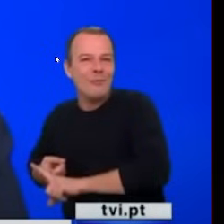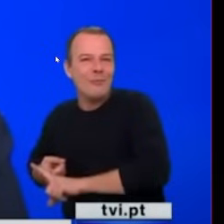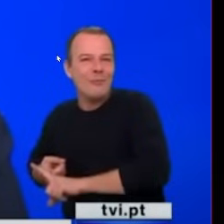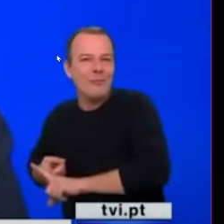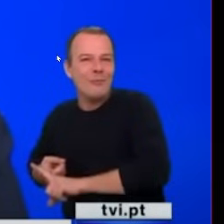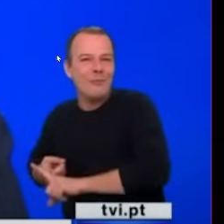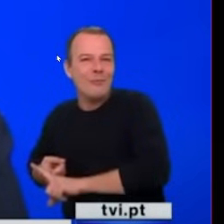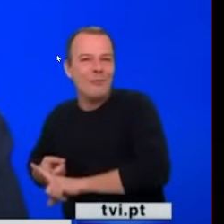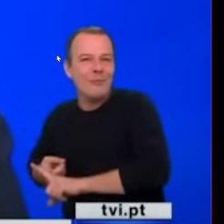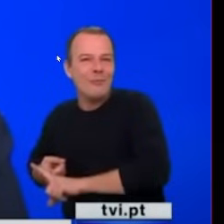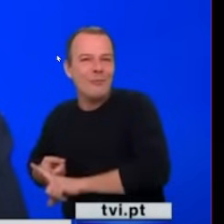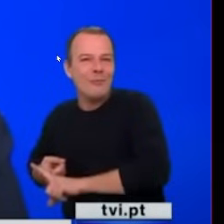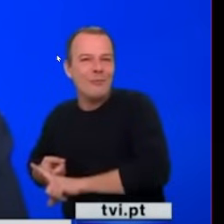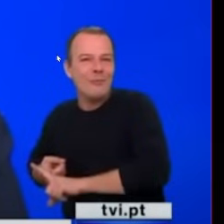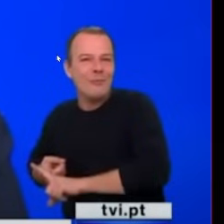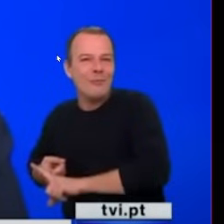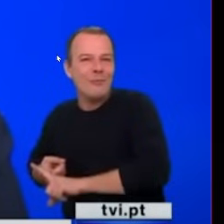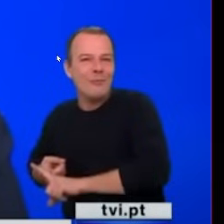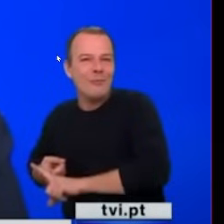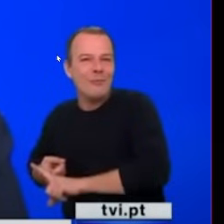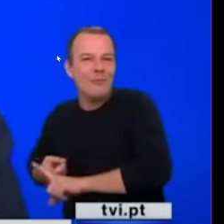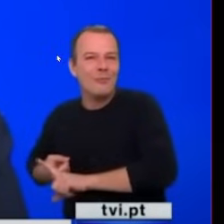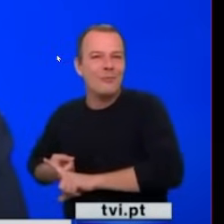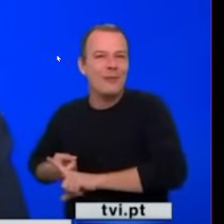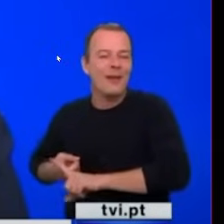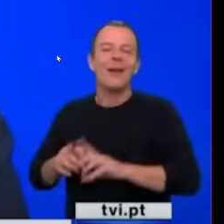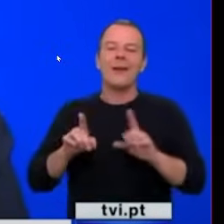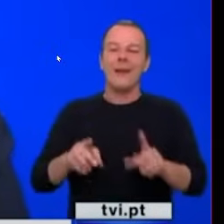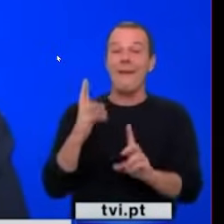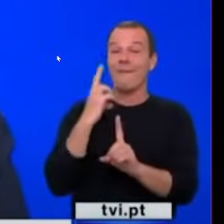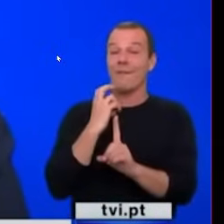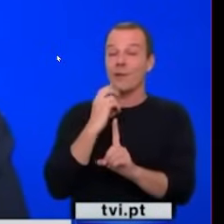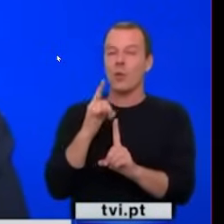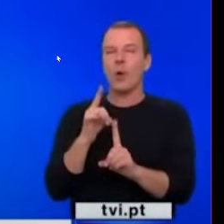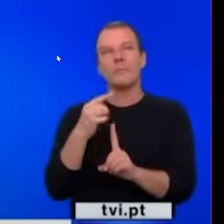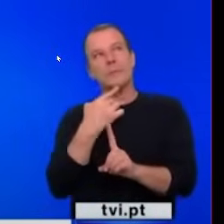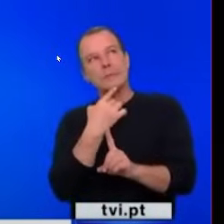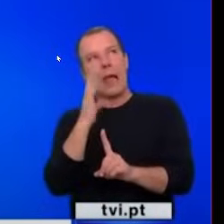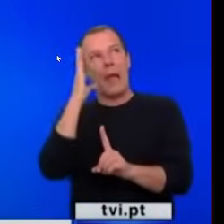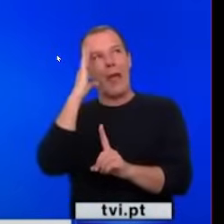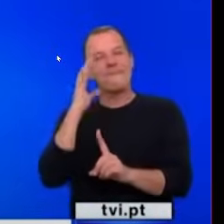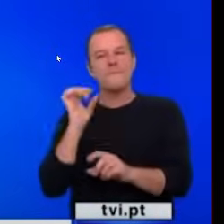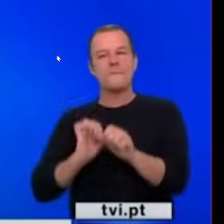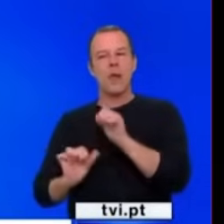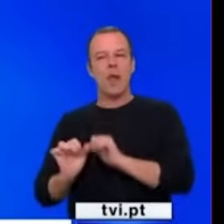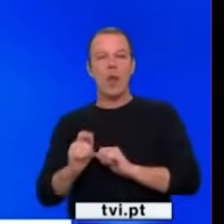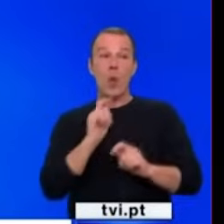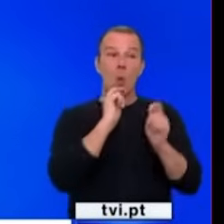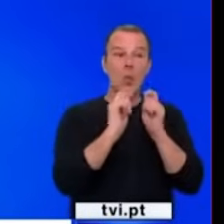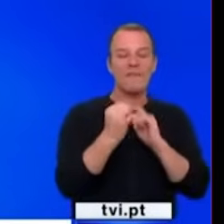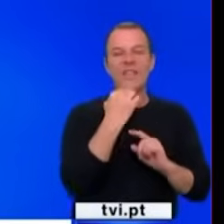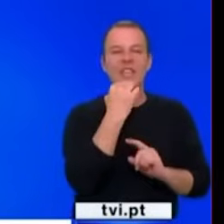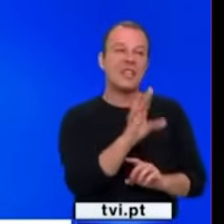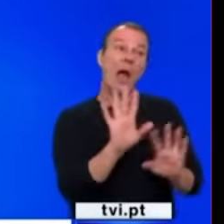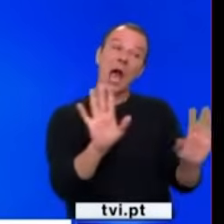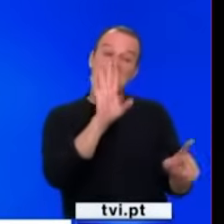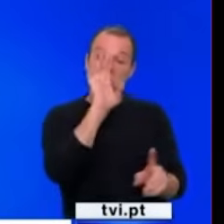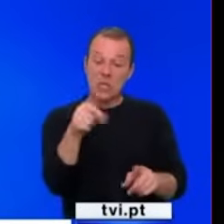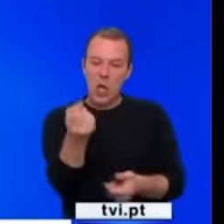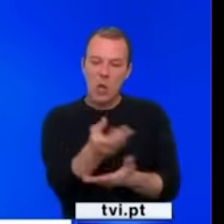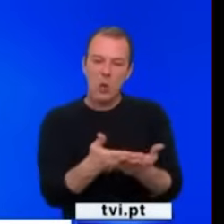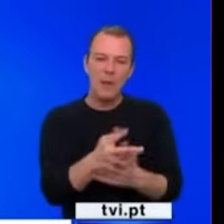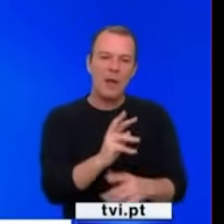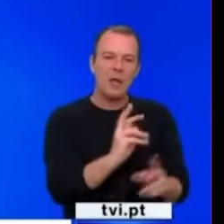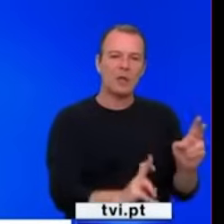mesma razão se calhar a iniciativa liberal e oos chega são todos são iguaisa já começou a recuar dá uma entrevista e diz bom se a economia crescer entre